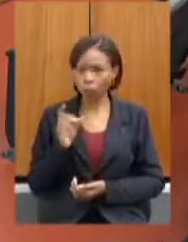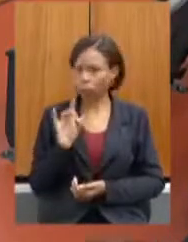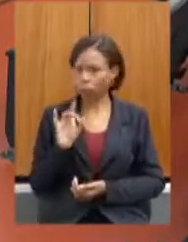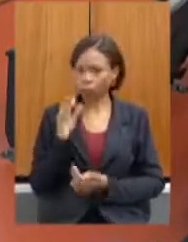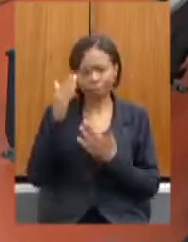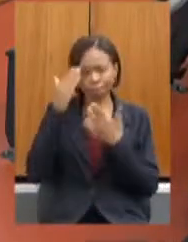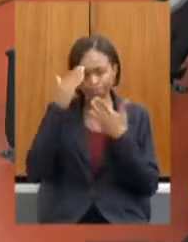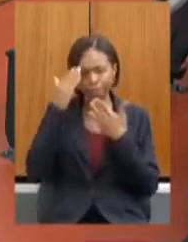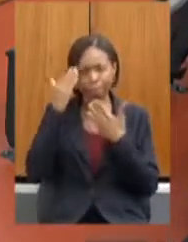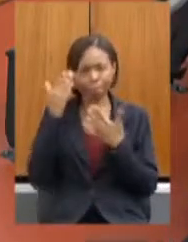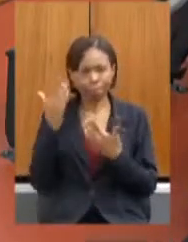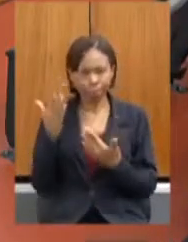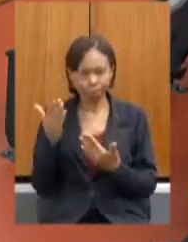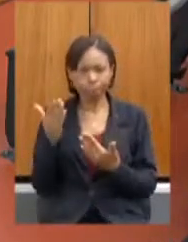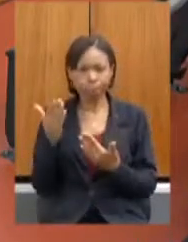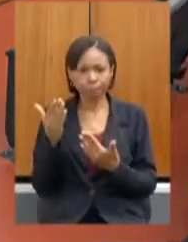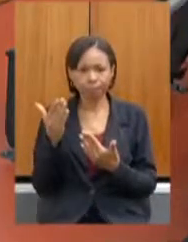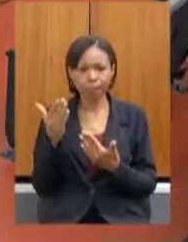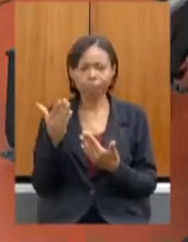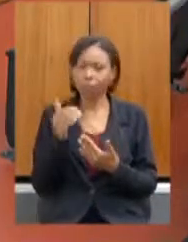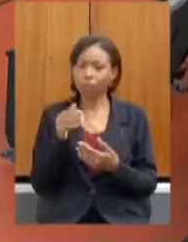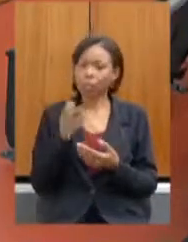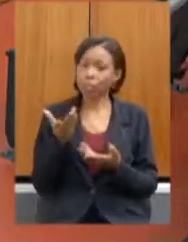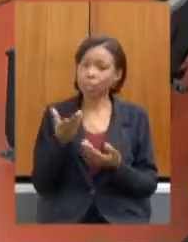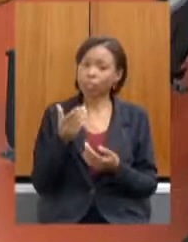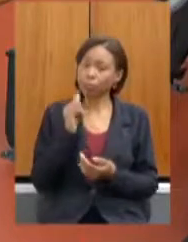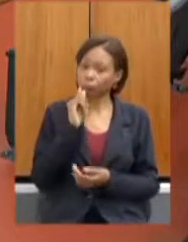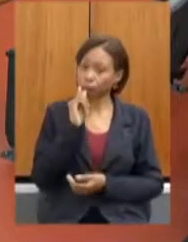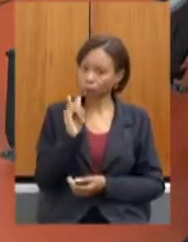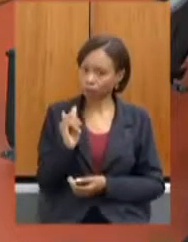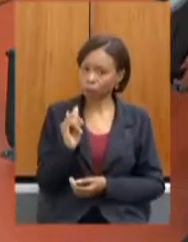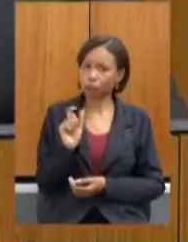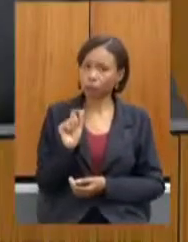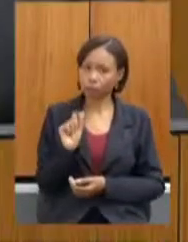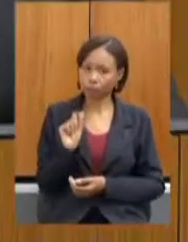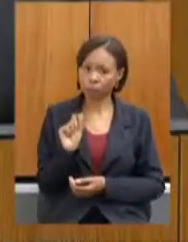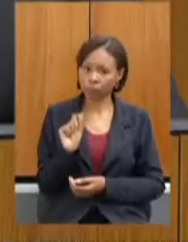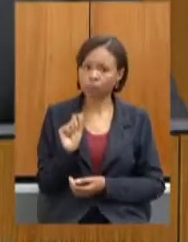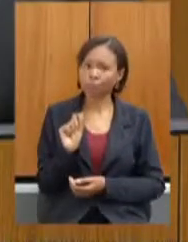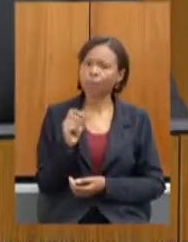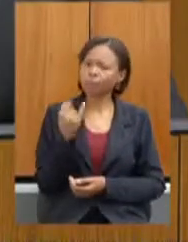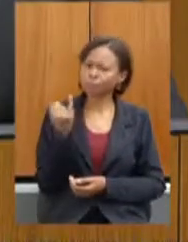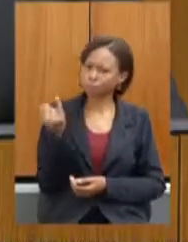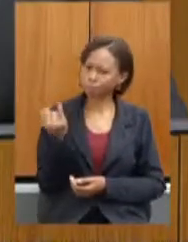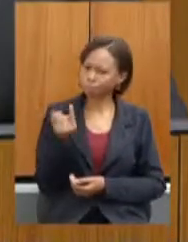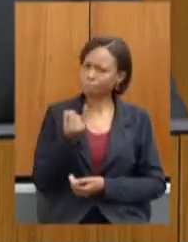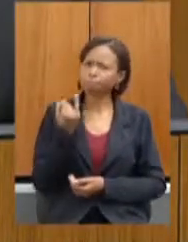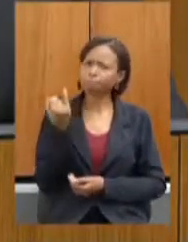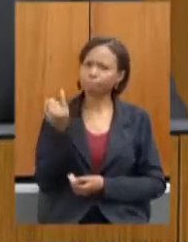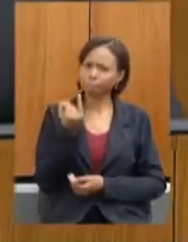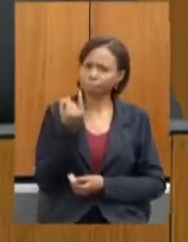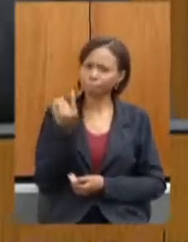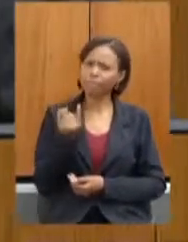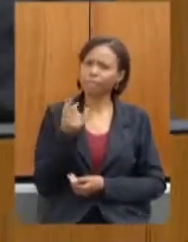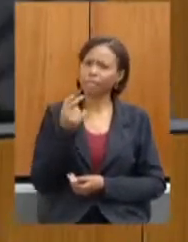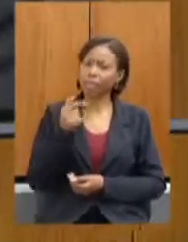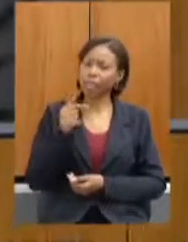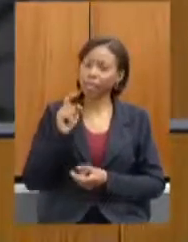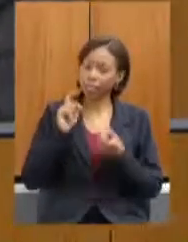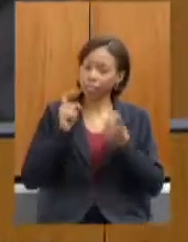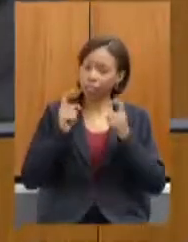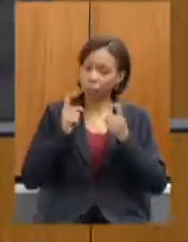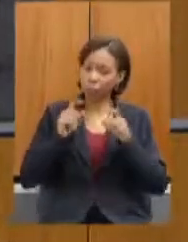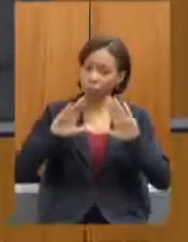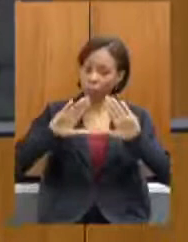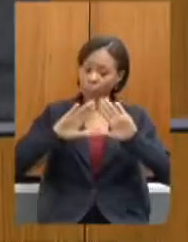agradecer né e dizer que é da importância né da do Assembleia fiscaliza